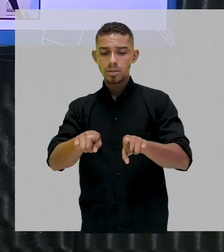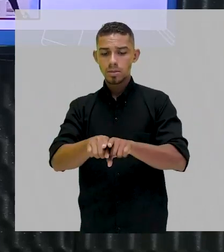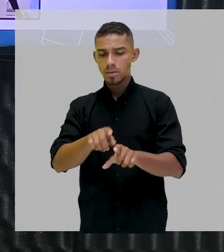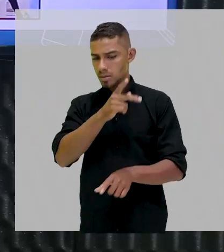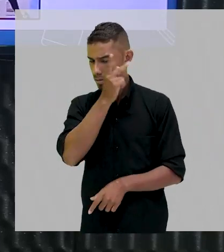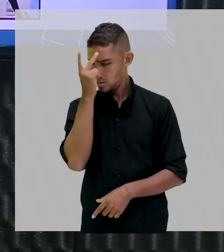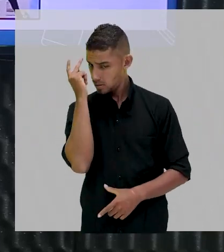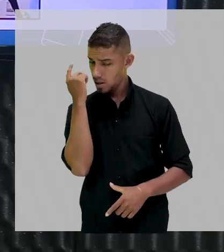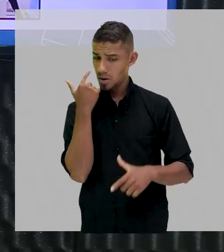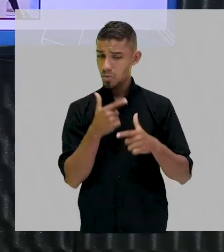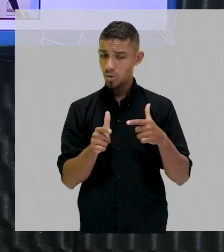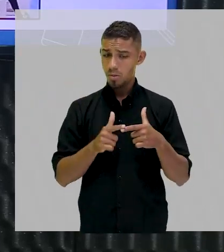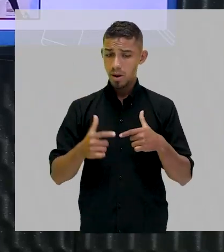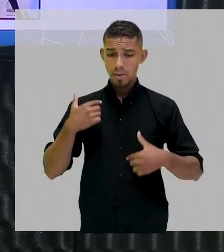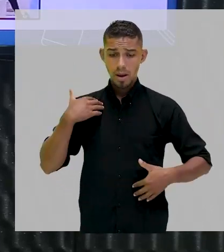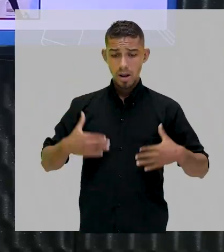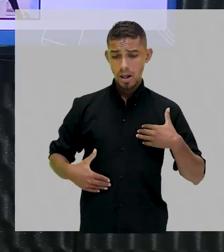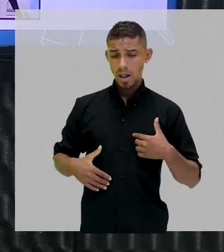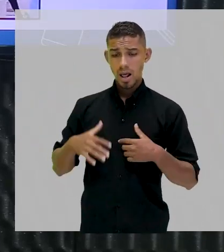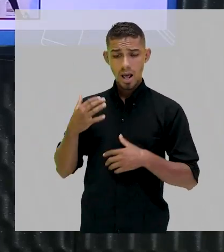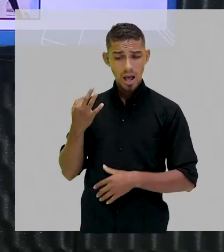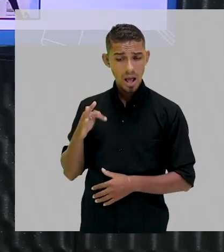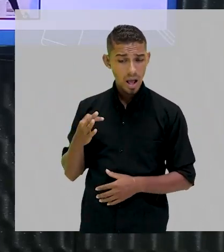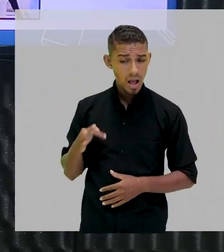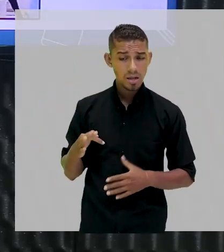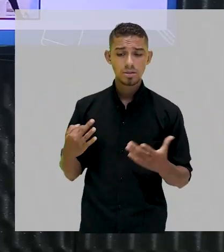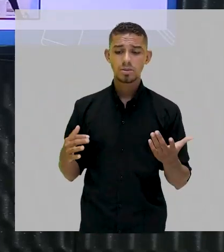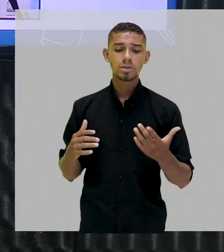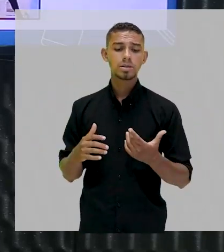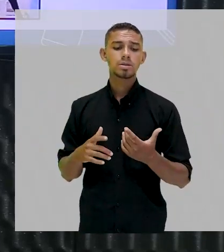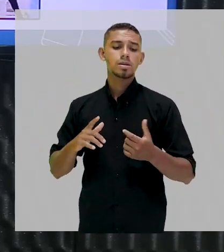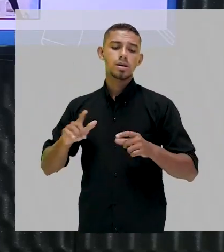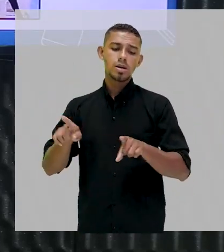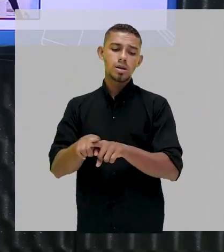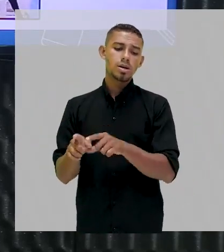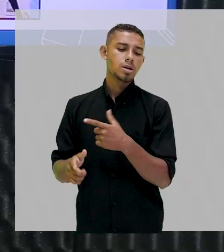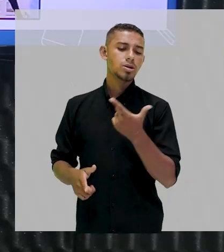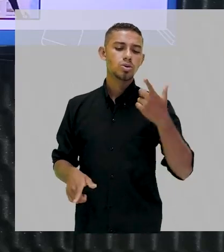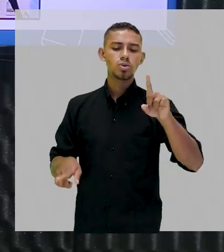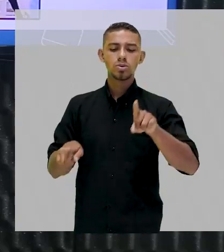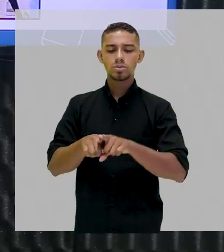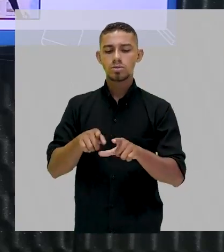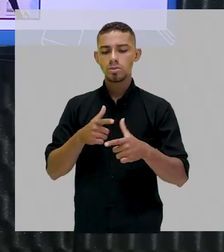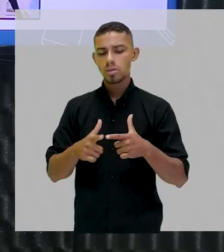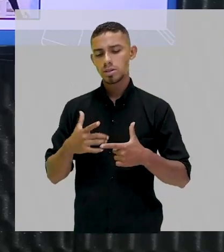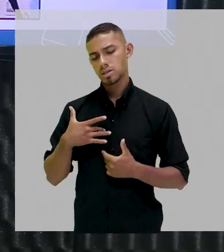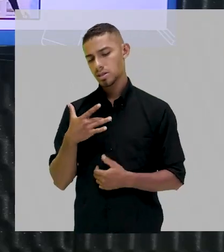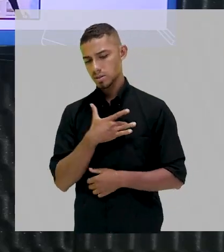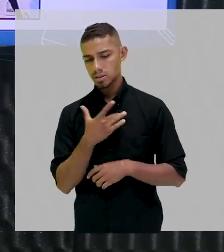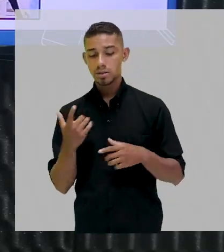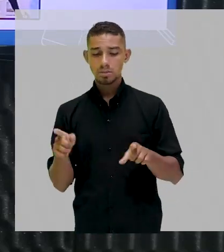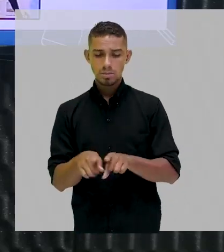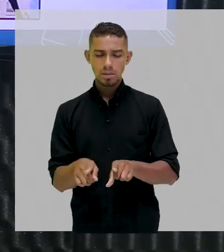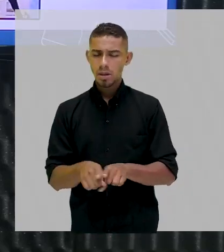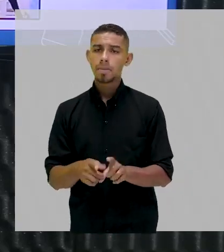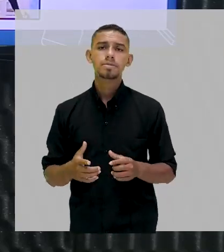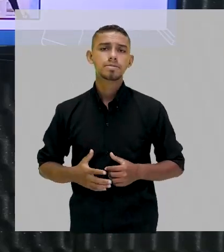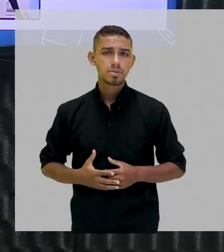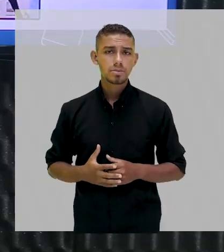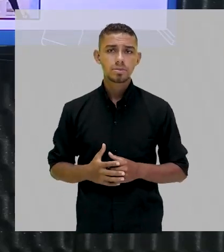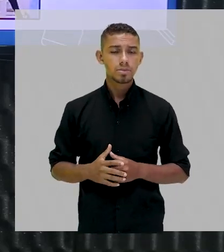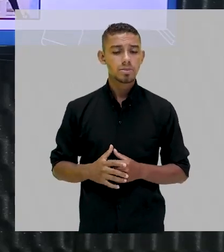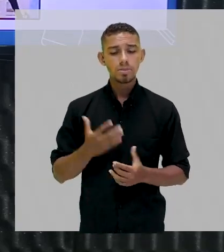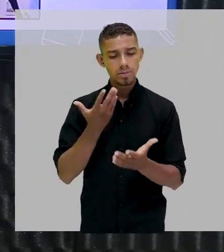com problemas articulares, lesões após atividades físicas e outros problemas. Então, como eu já falei para vocês em muitas